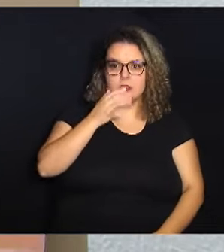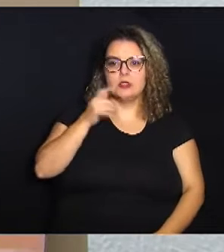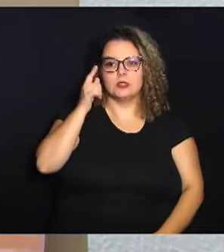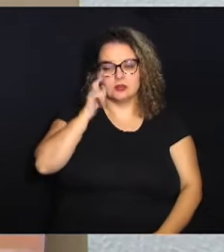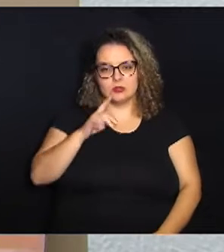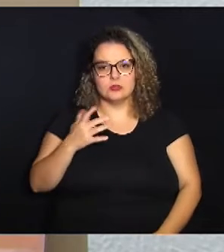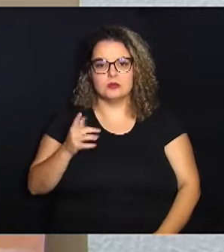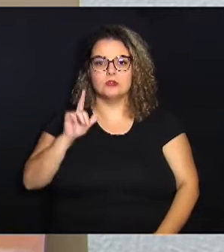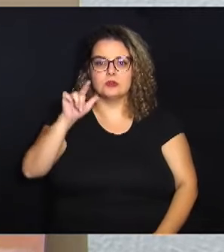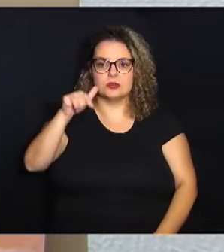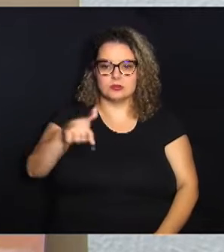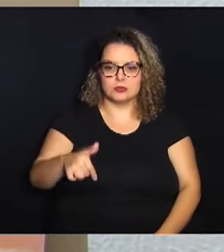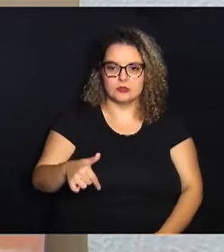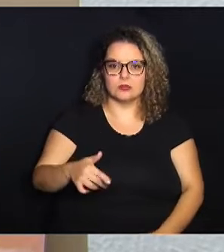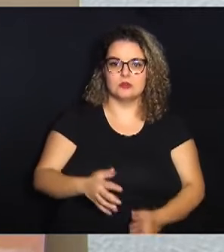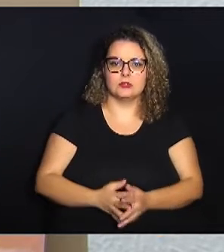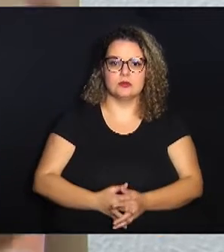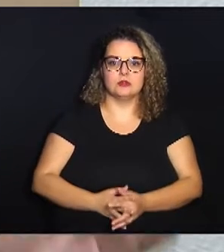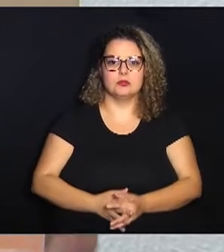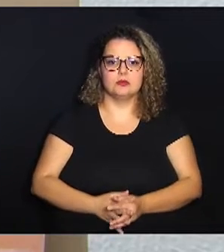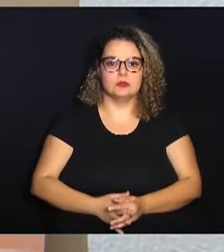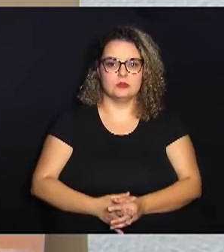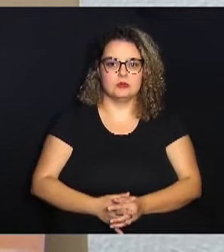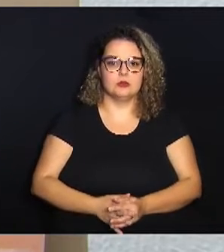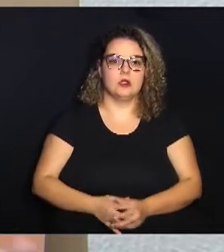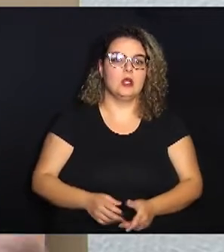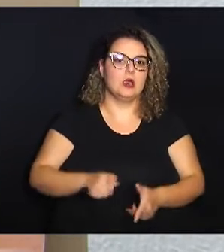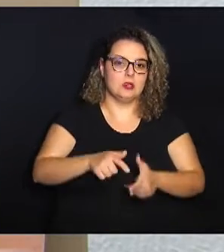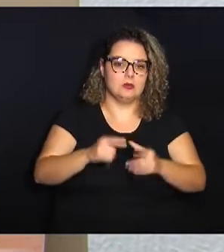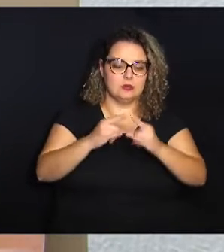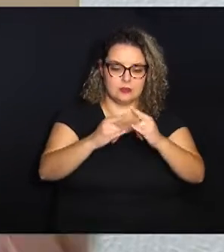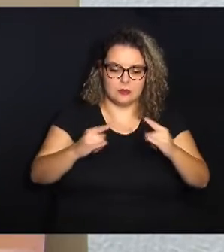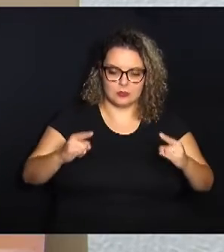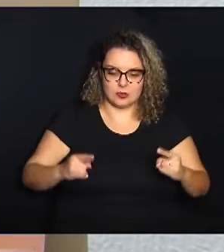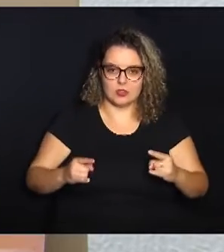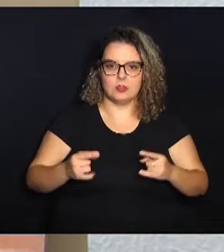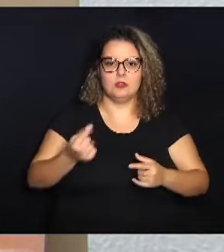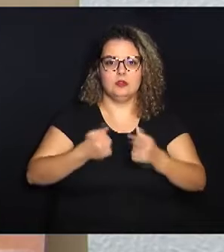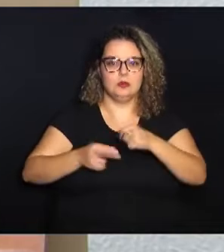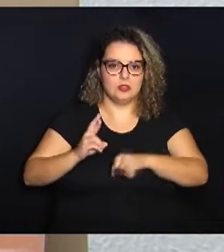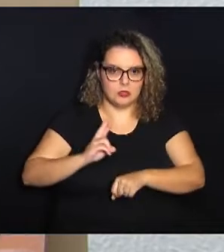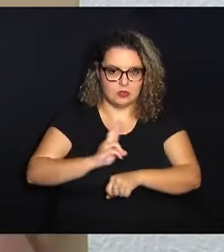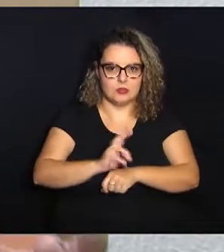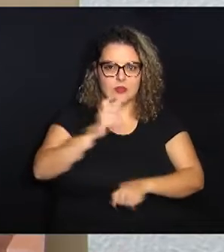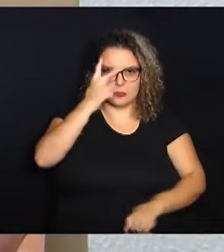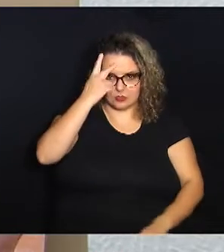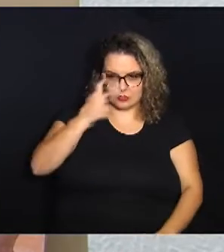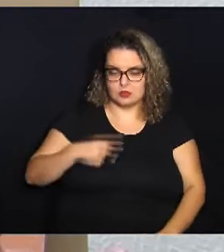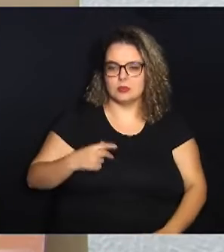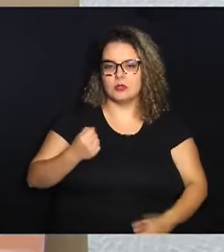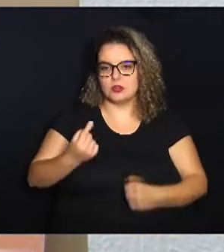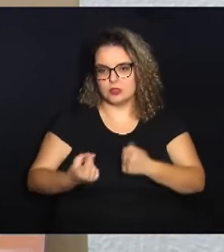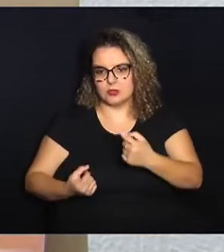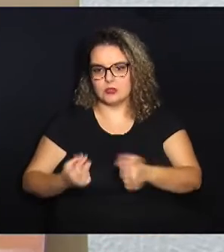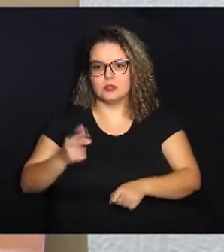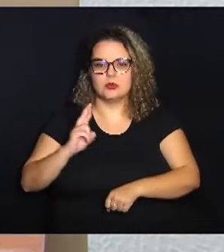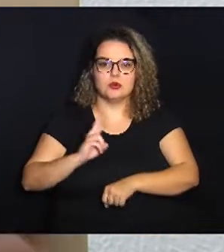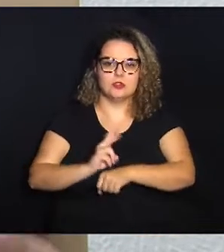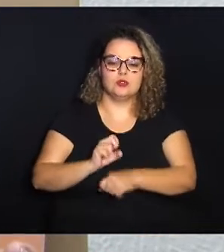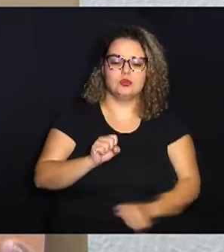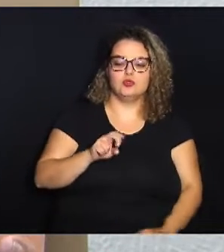conseguimos depois alugar um galpão com recursos próprios e também com alguns recursos de